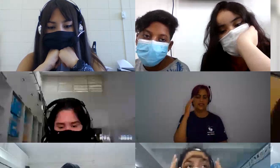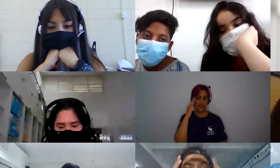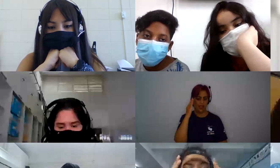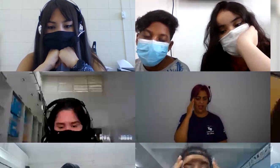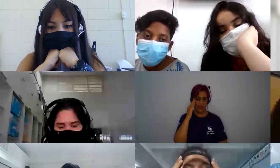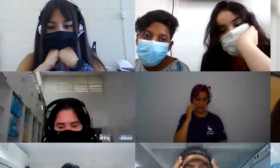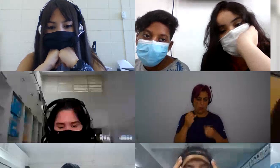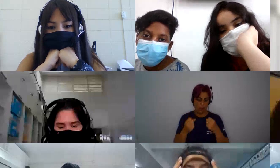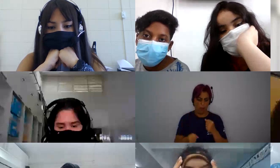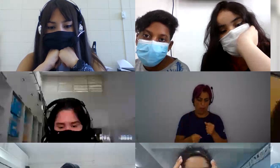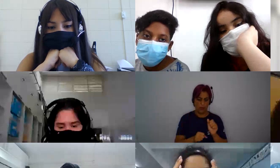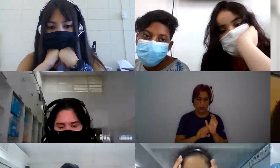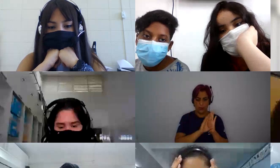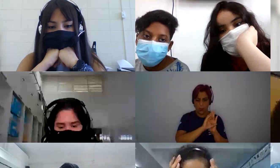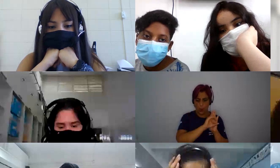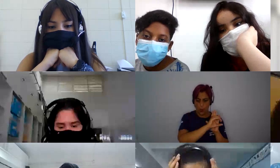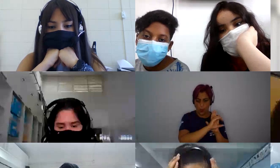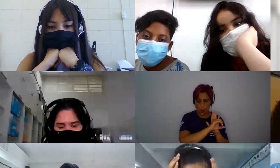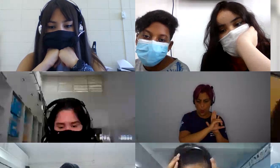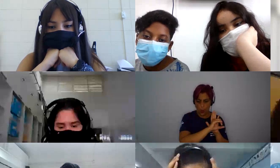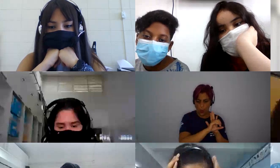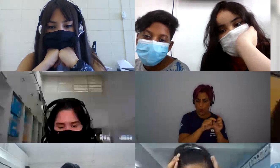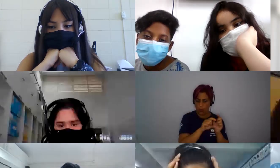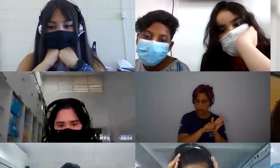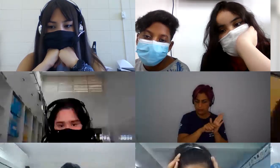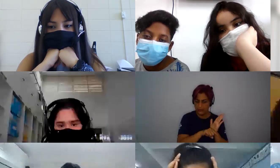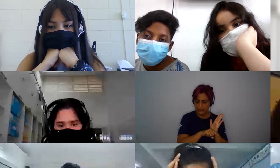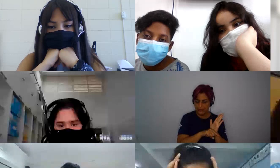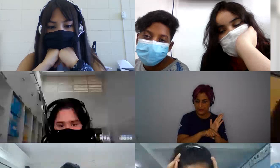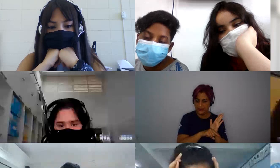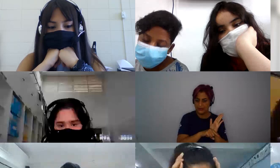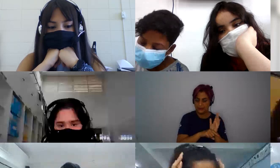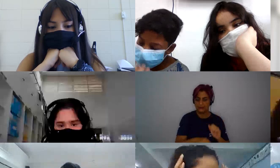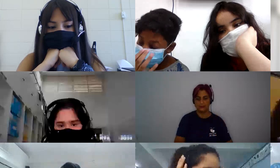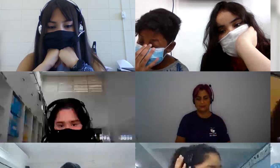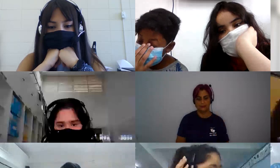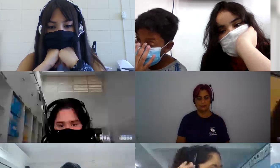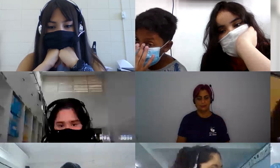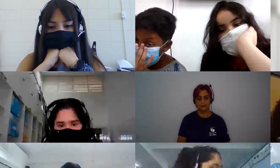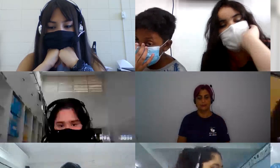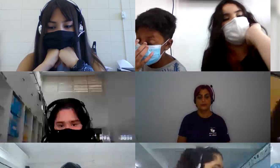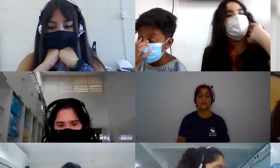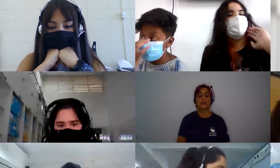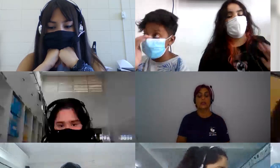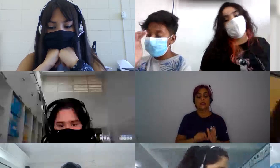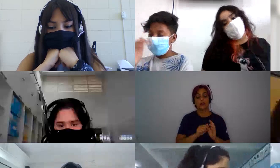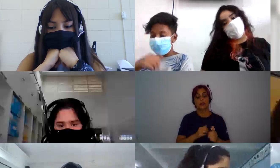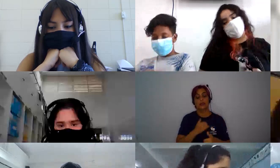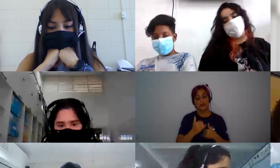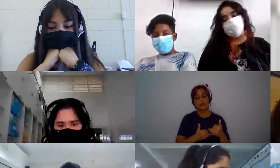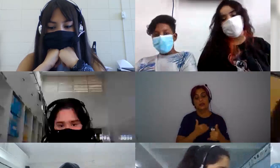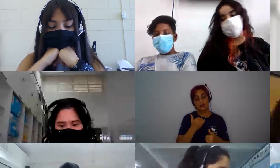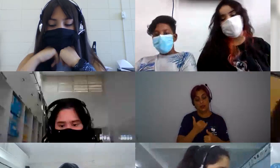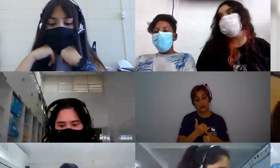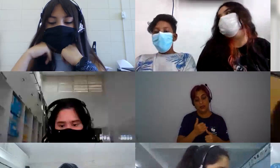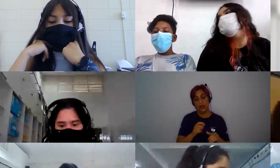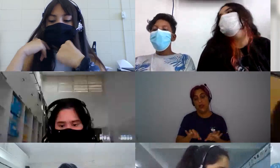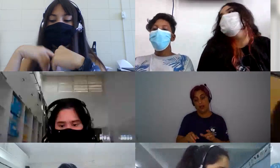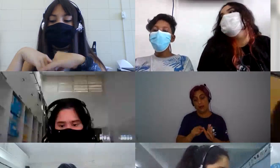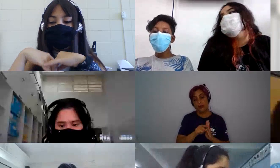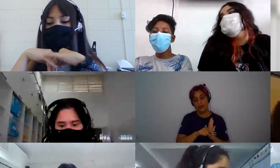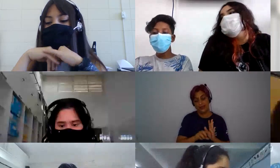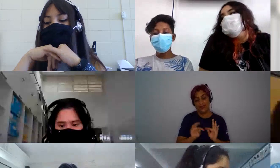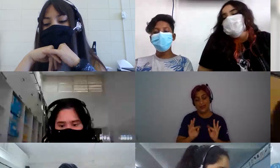Google? Então, olha, o Google é um meio assim, a gente precisa tudo e aparece tudo, sim, mas não é